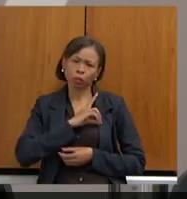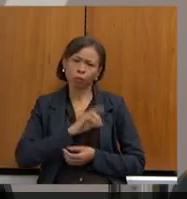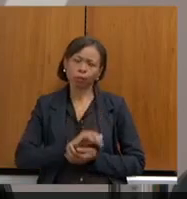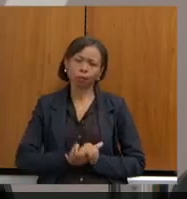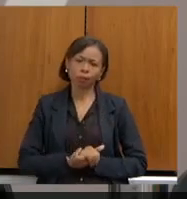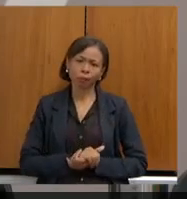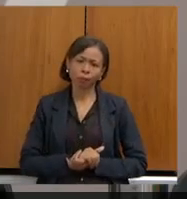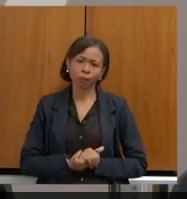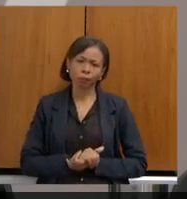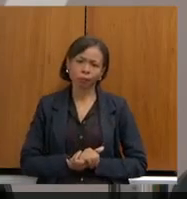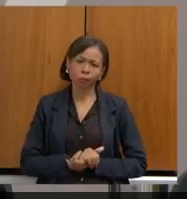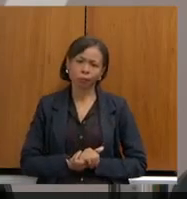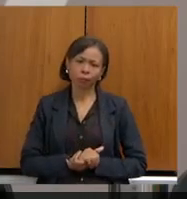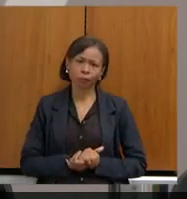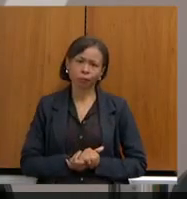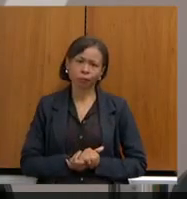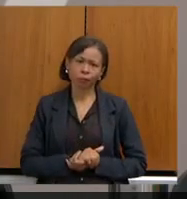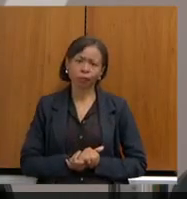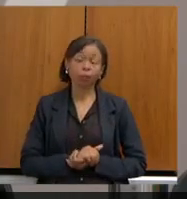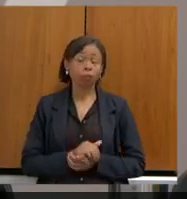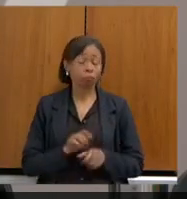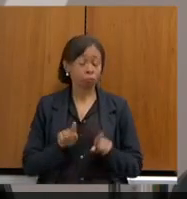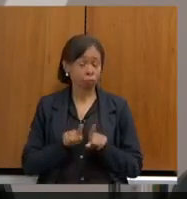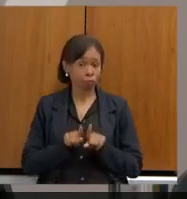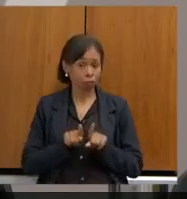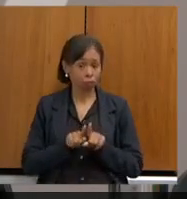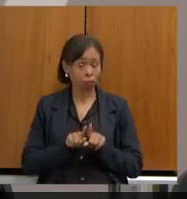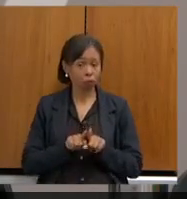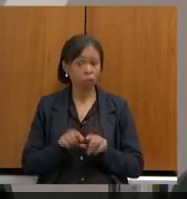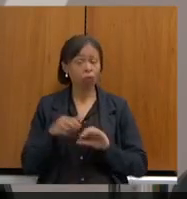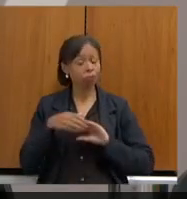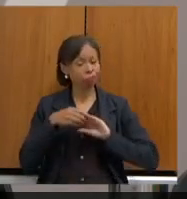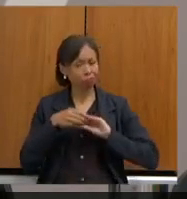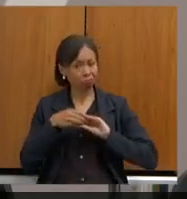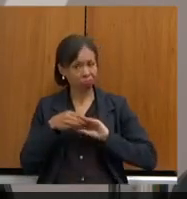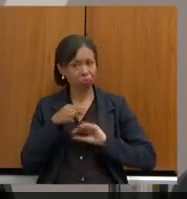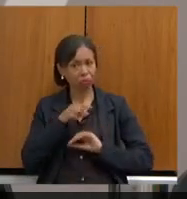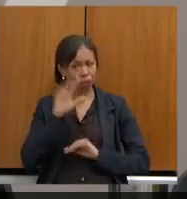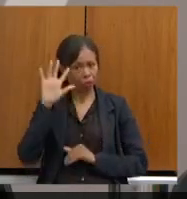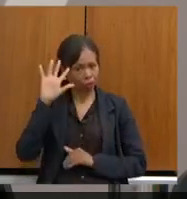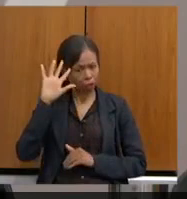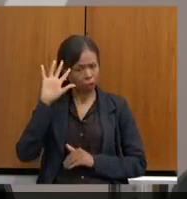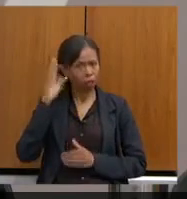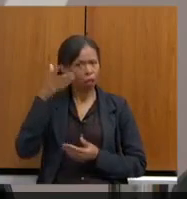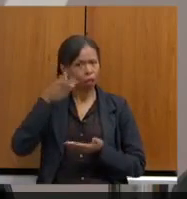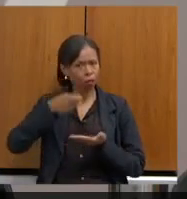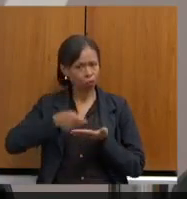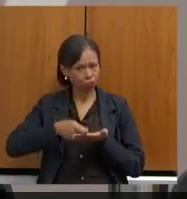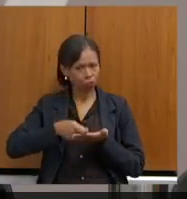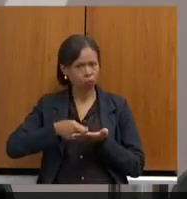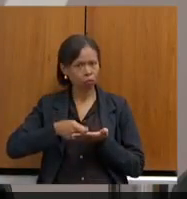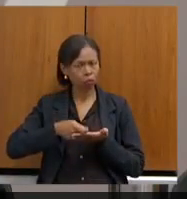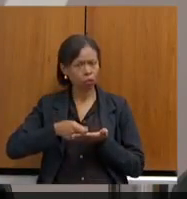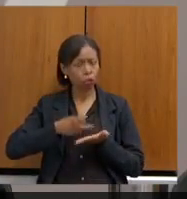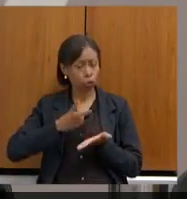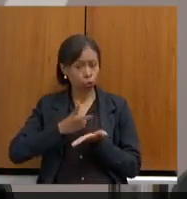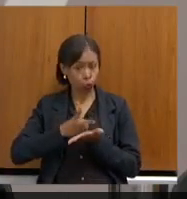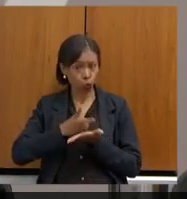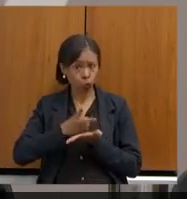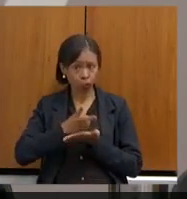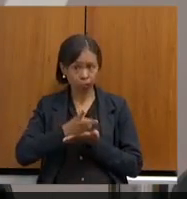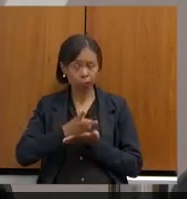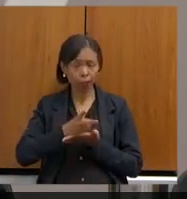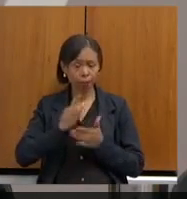eu queria cumprimentar o seu pela decisão também de dar continuidade a uma iniciativa que